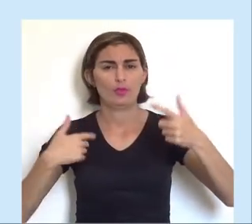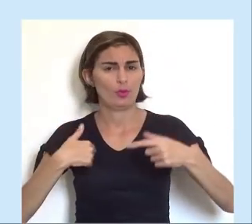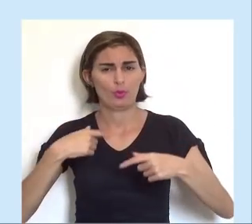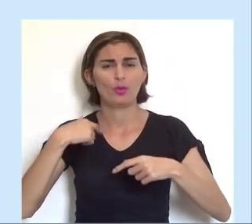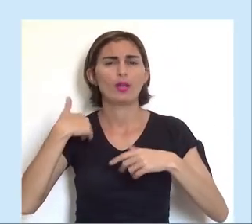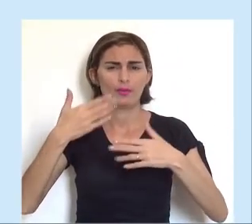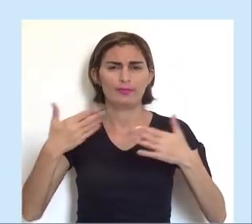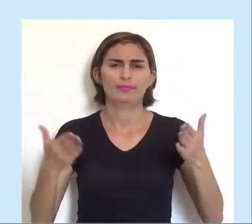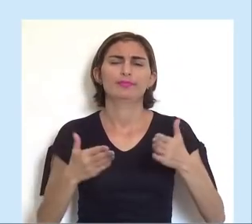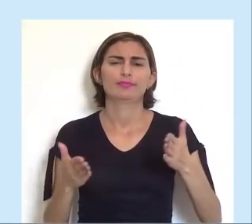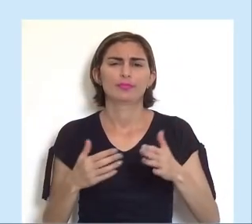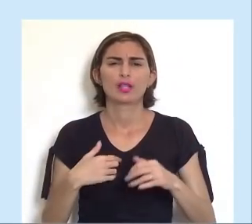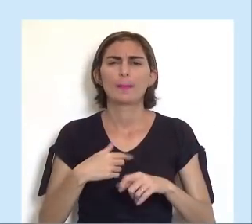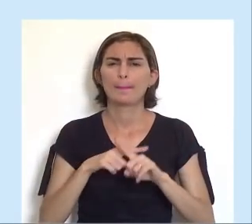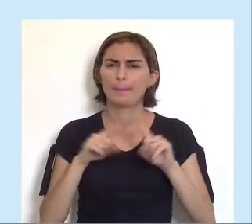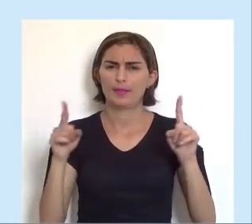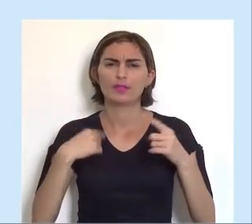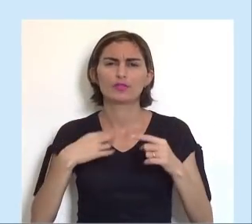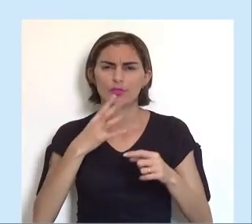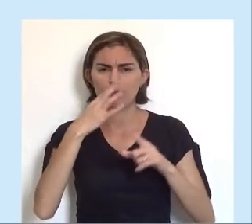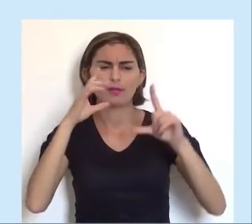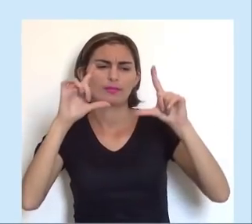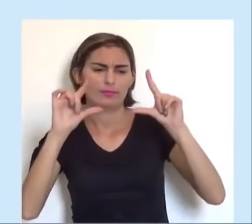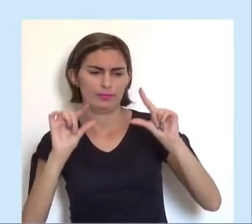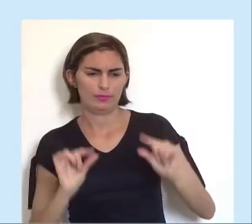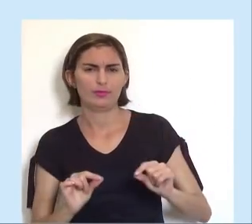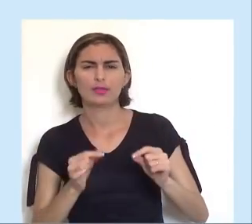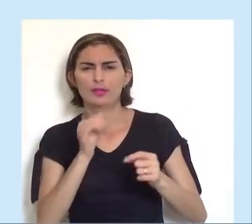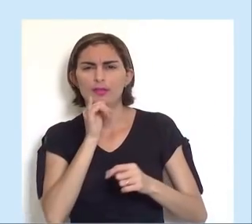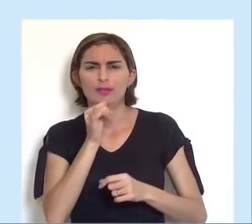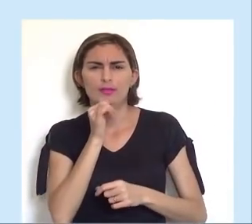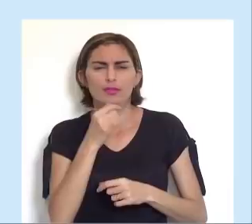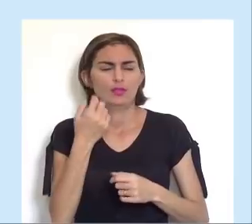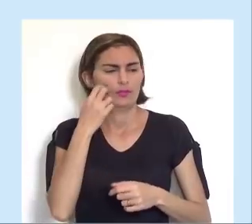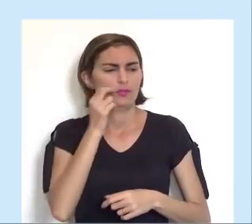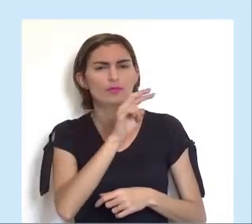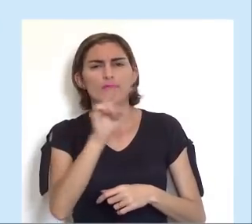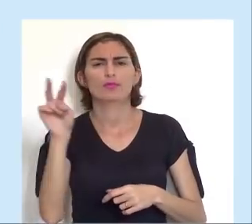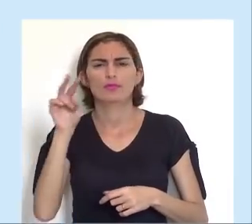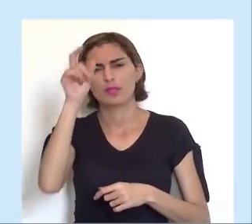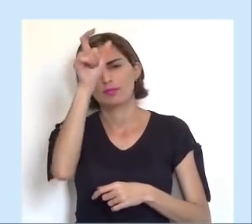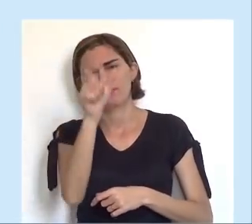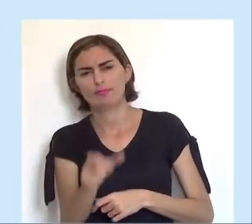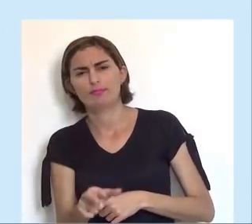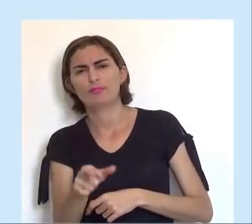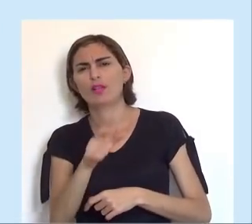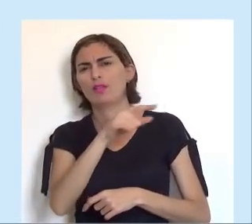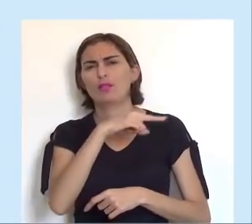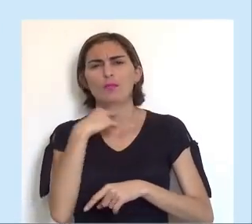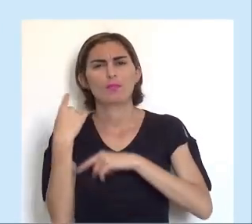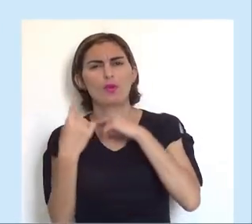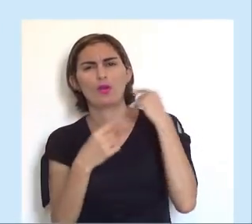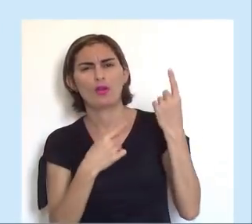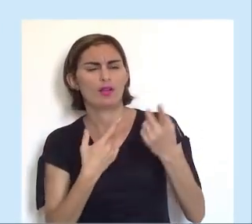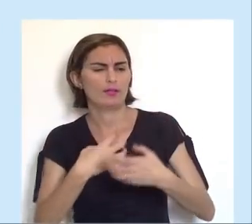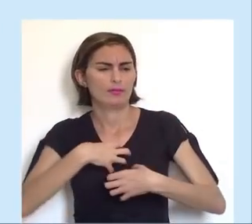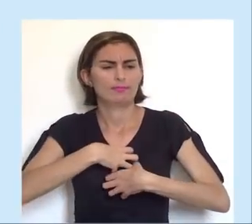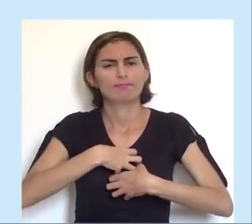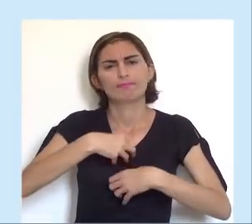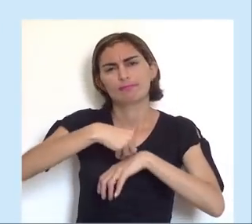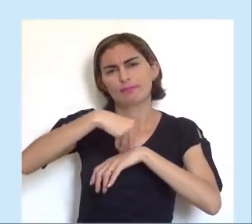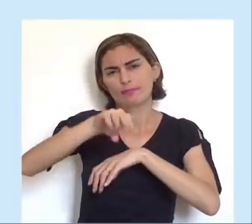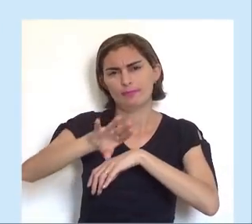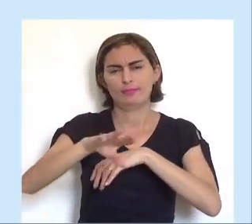tudo isso. Mas eu já diminui um pouco a dor, por exemplo, quando você vê que seu personagem favorito está morrendo. Então eu trouxe para você